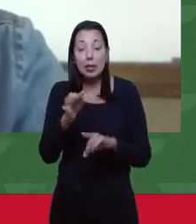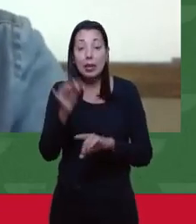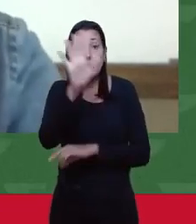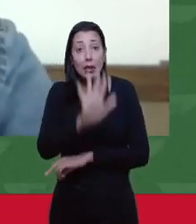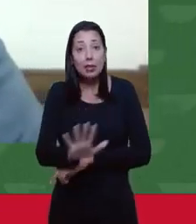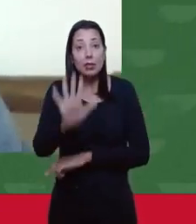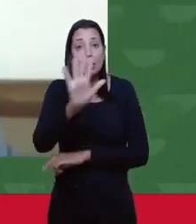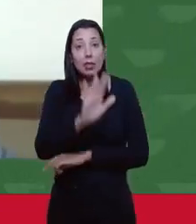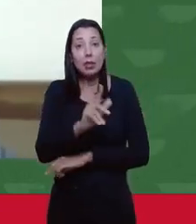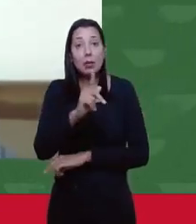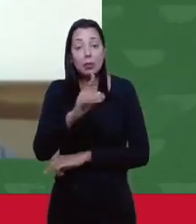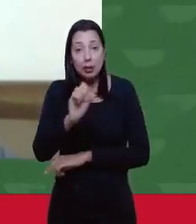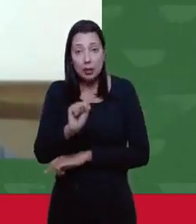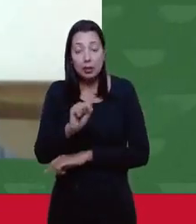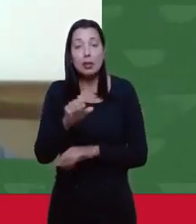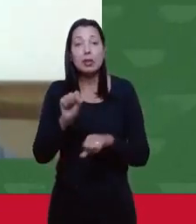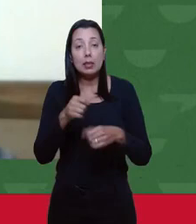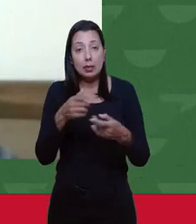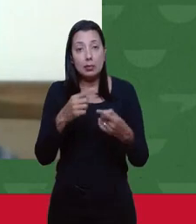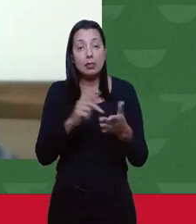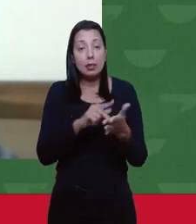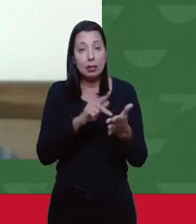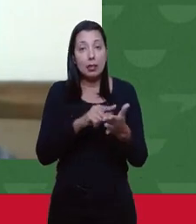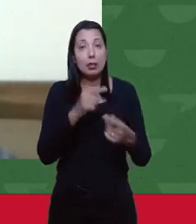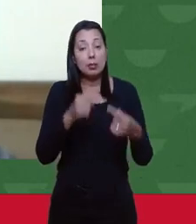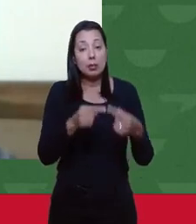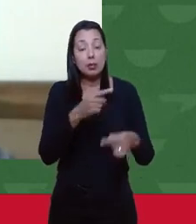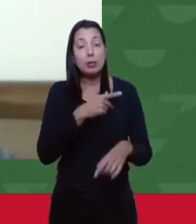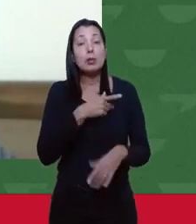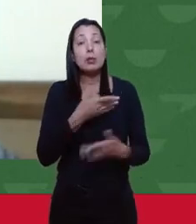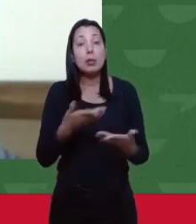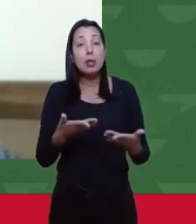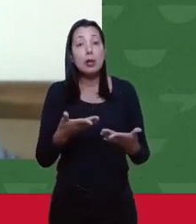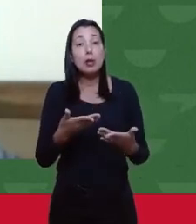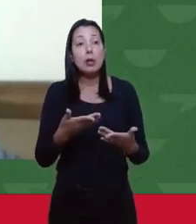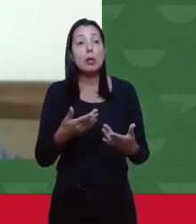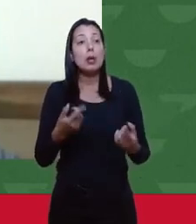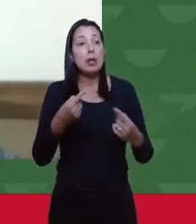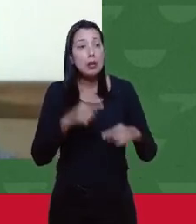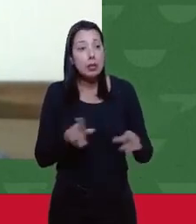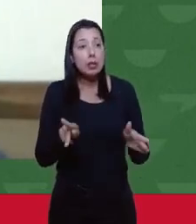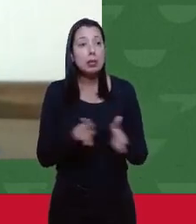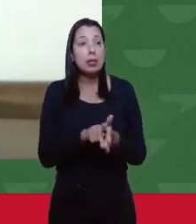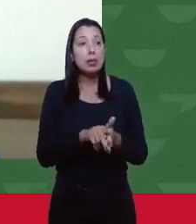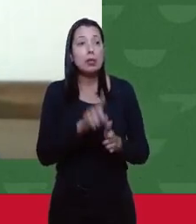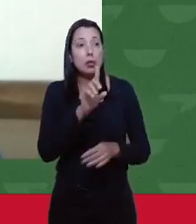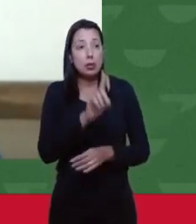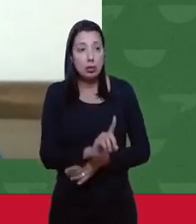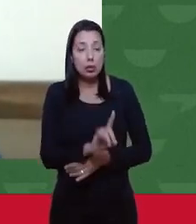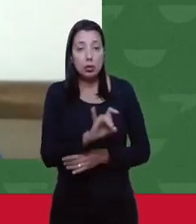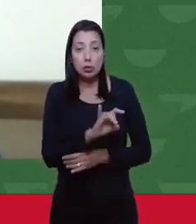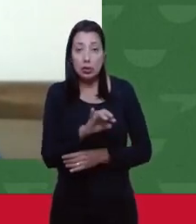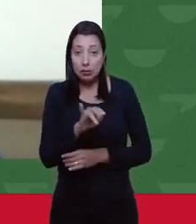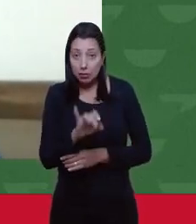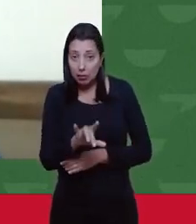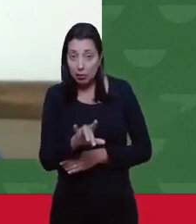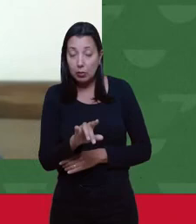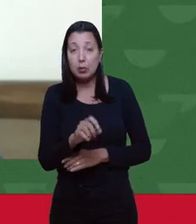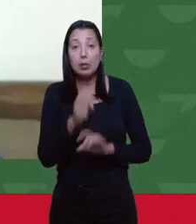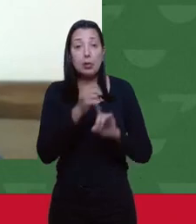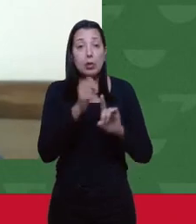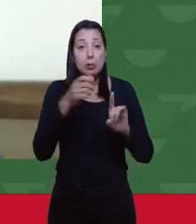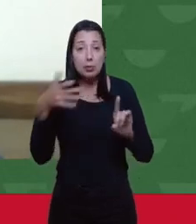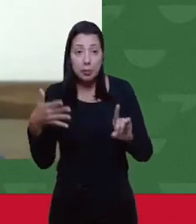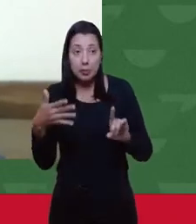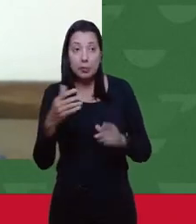nacional, do PT como partido político, em proteção e em defesa da promoção dos direitos civis da população